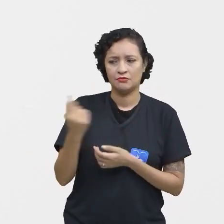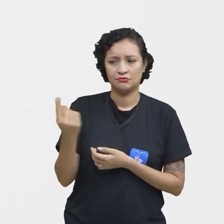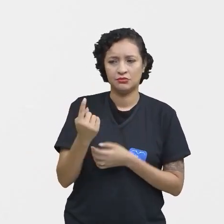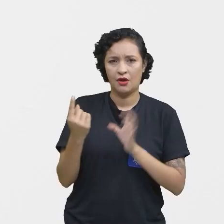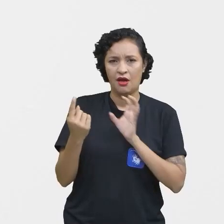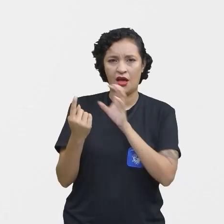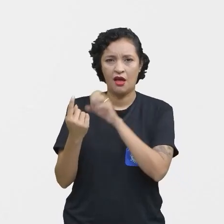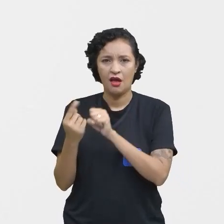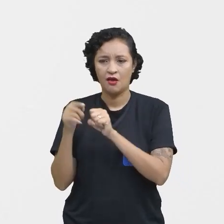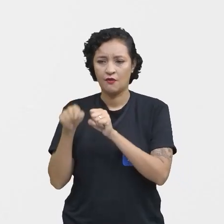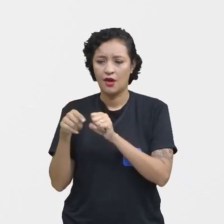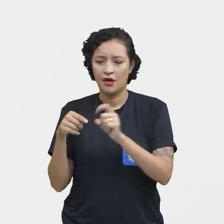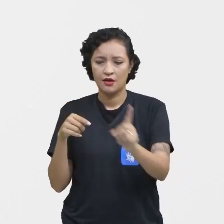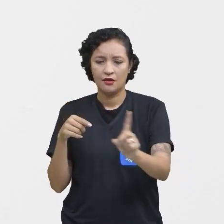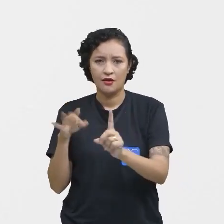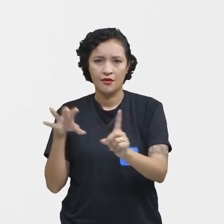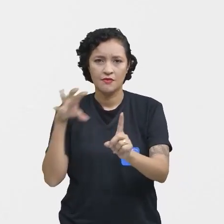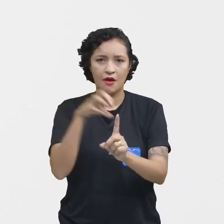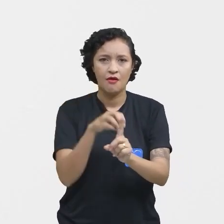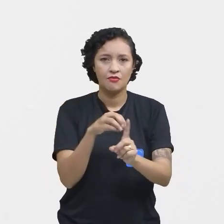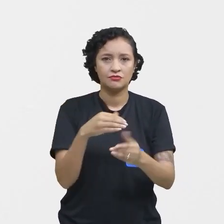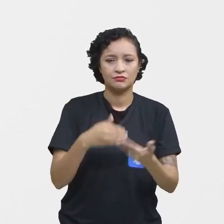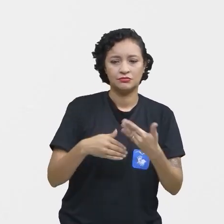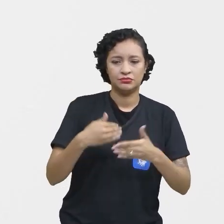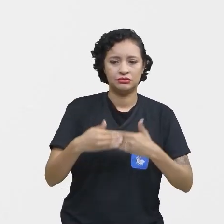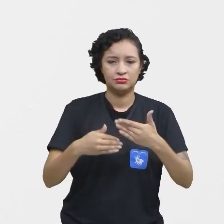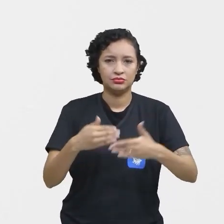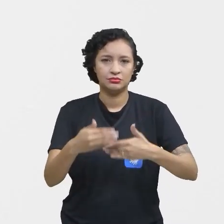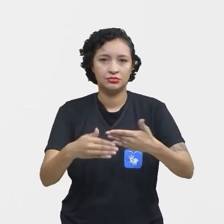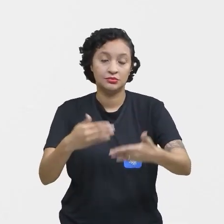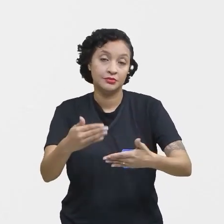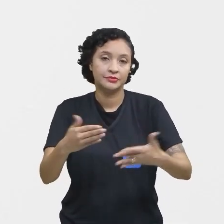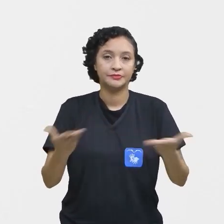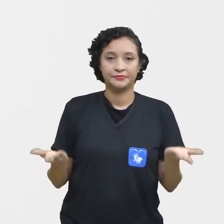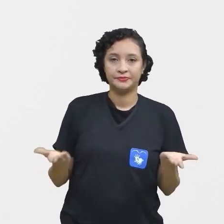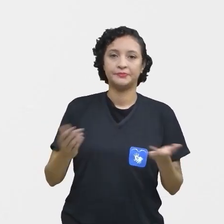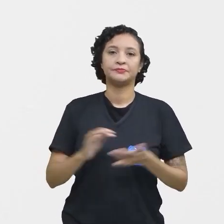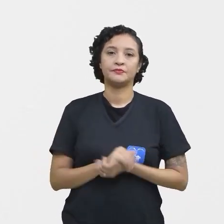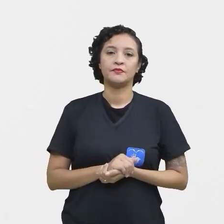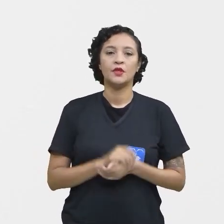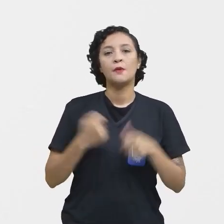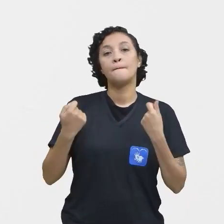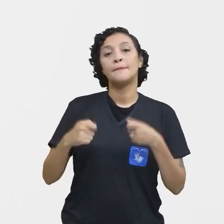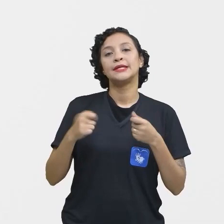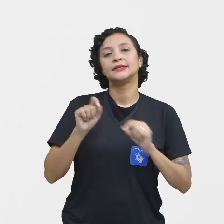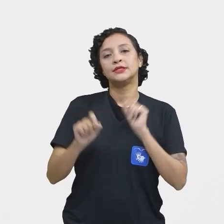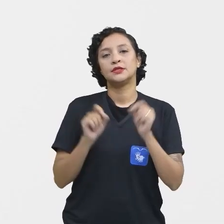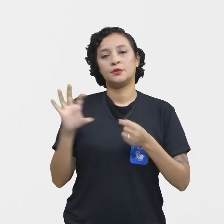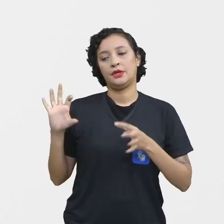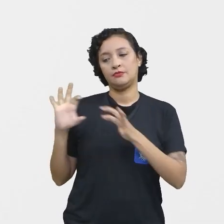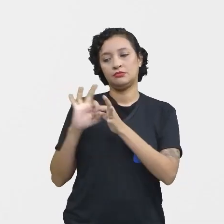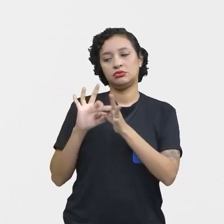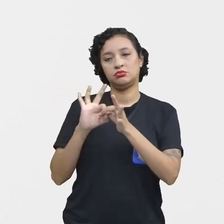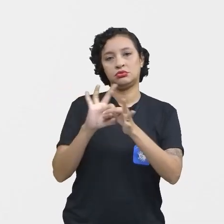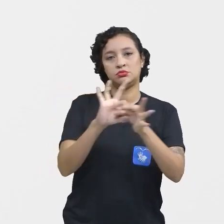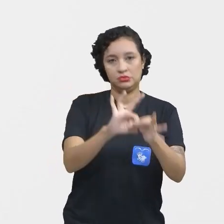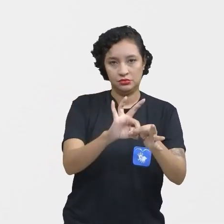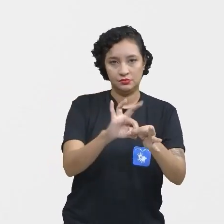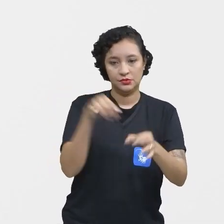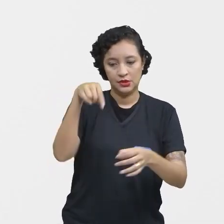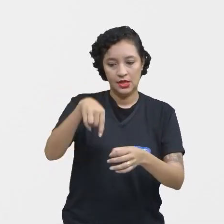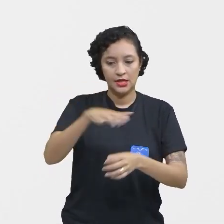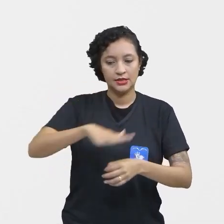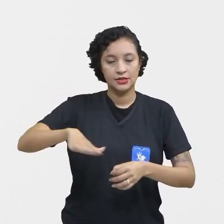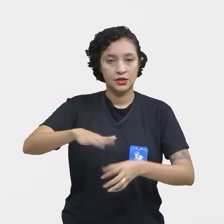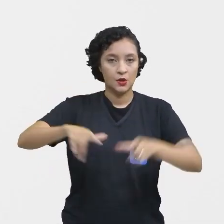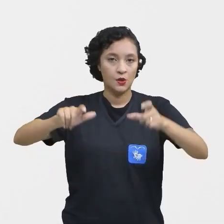desse animal, e assim sucessivamente. E todos eles precisam estar conectados nesse ecossistema, né? Nesse ambiente,